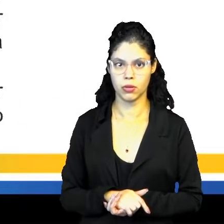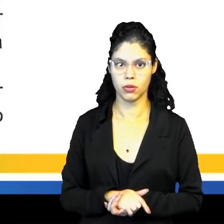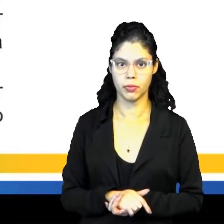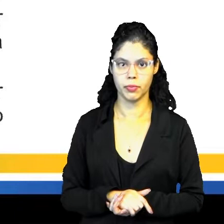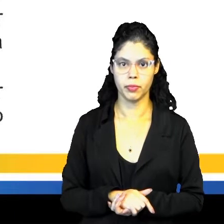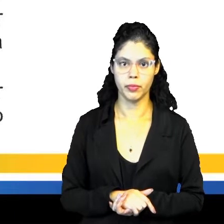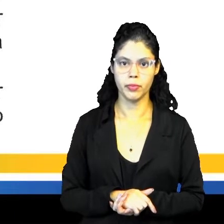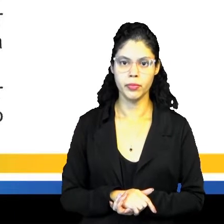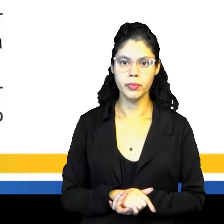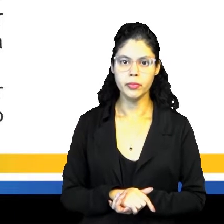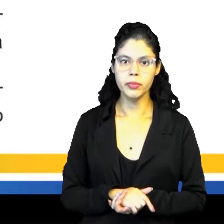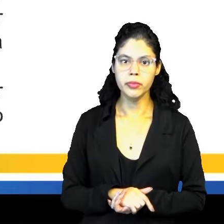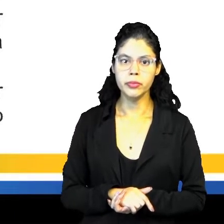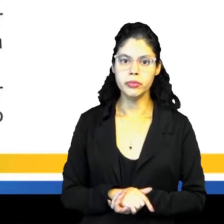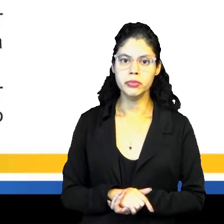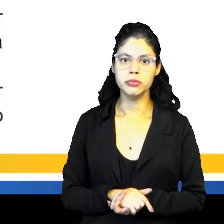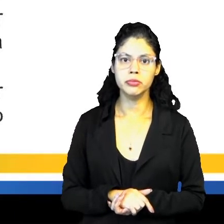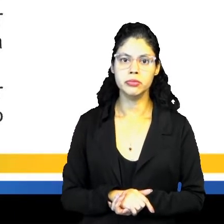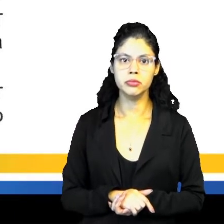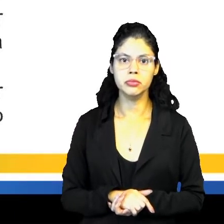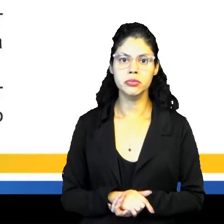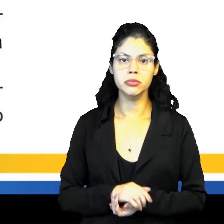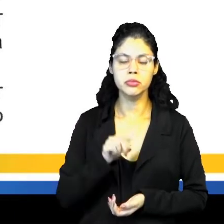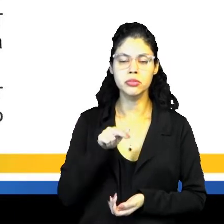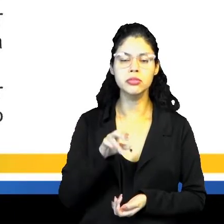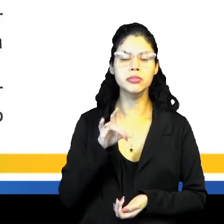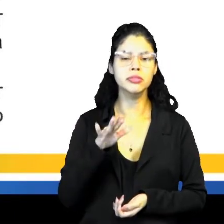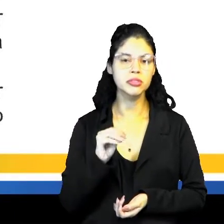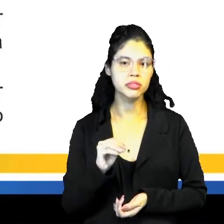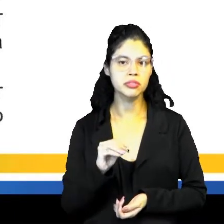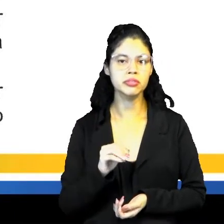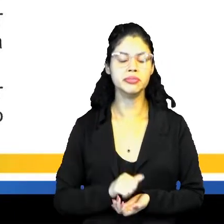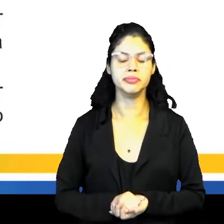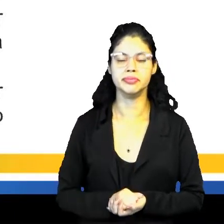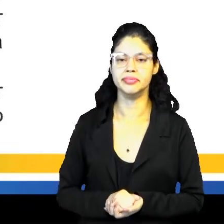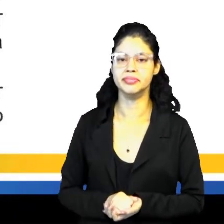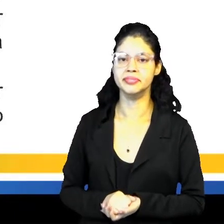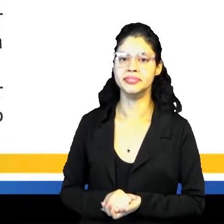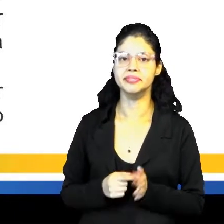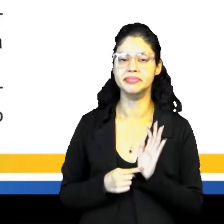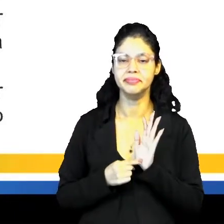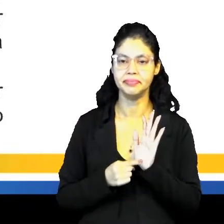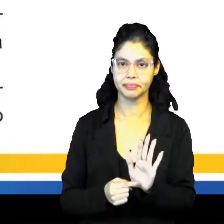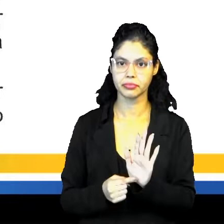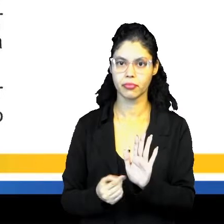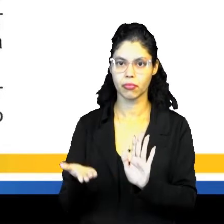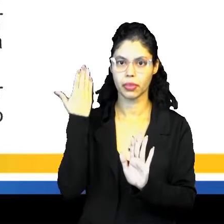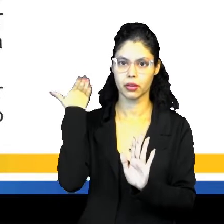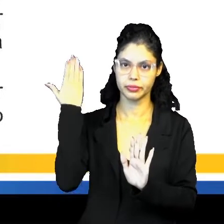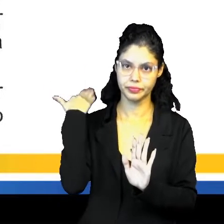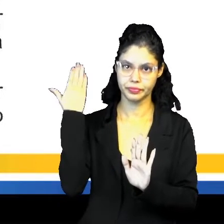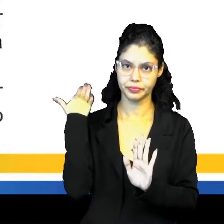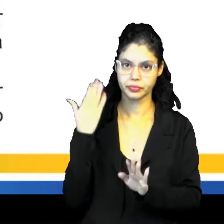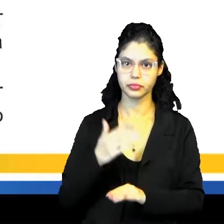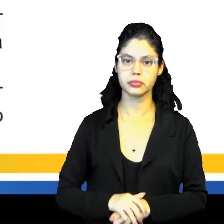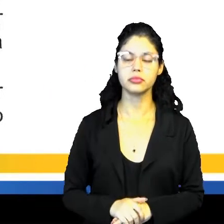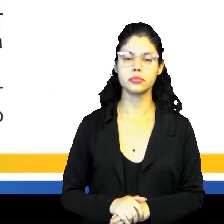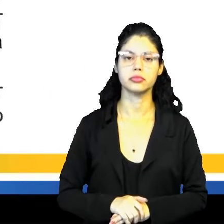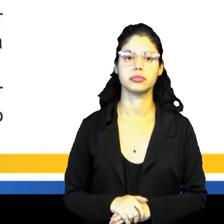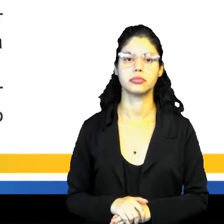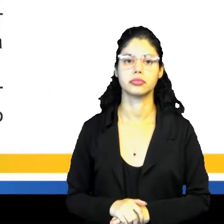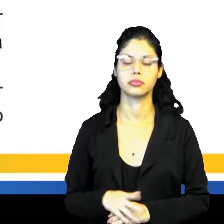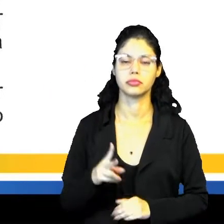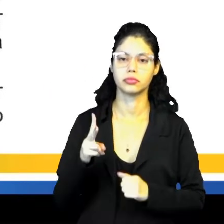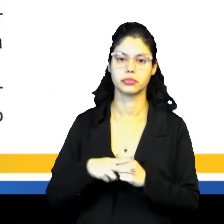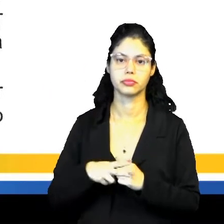Olha só, né? Nós temos ali a palavra nasceu, tá? Que se refere ao passado, né? Nasceu, que é